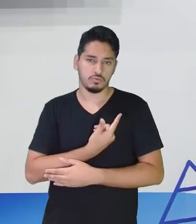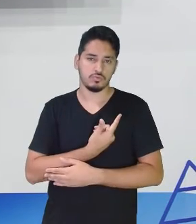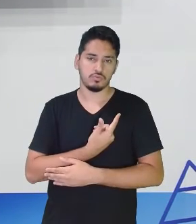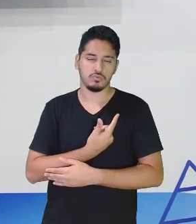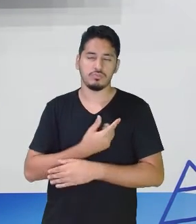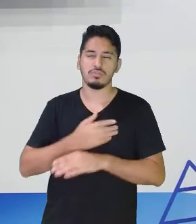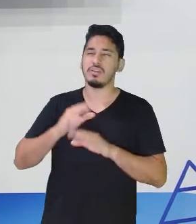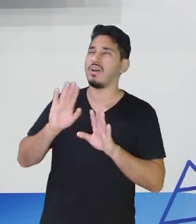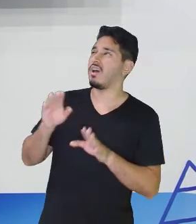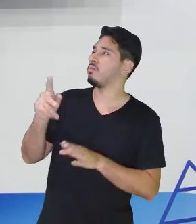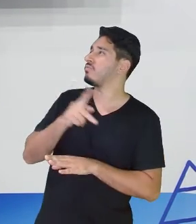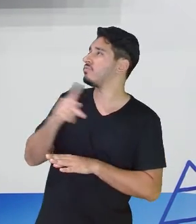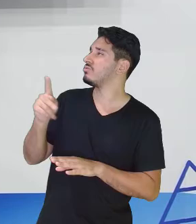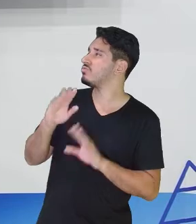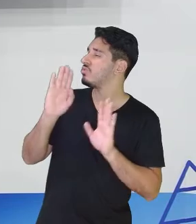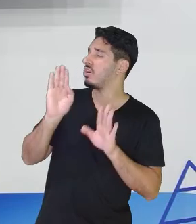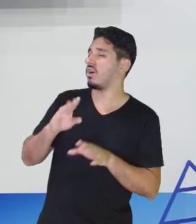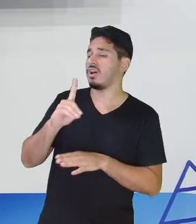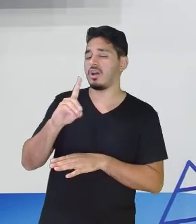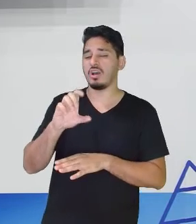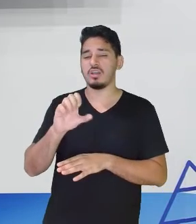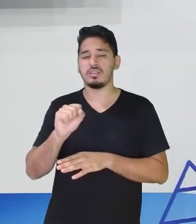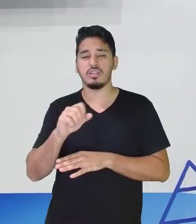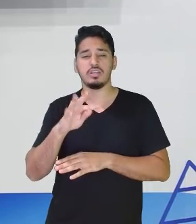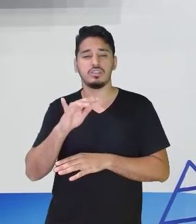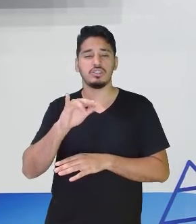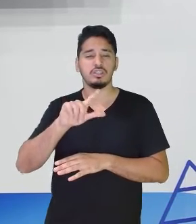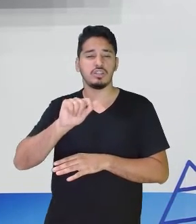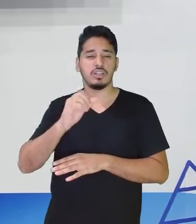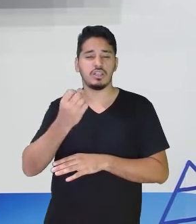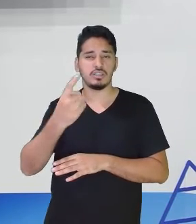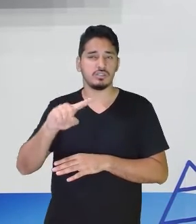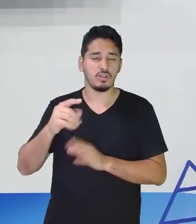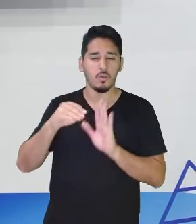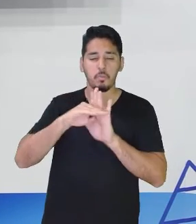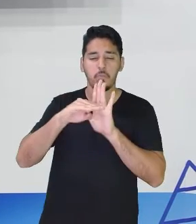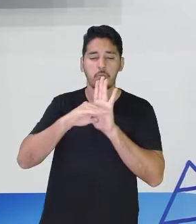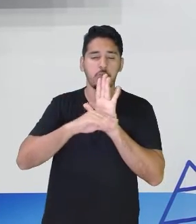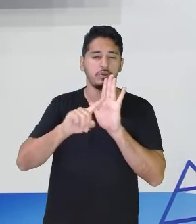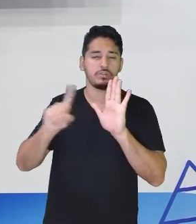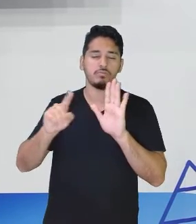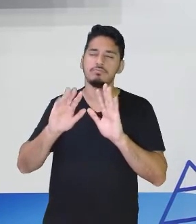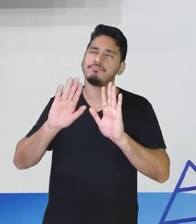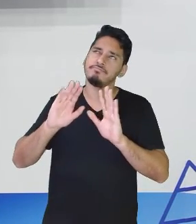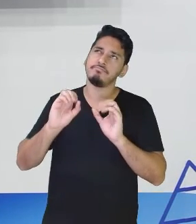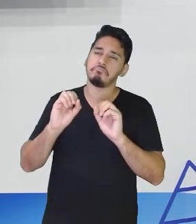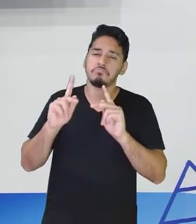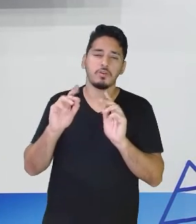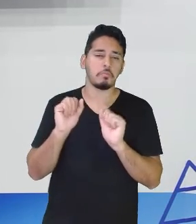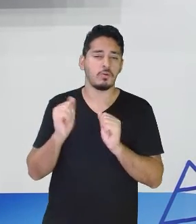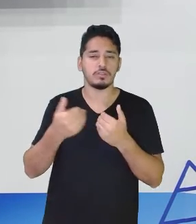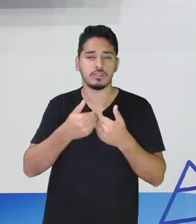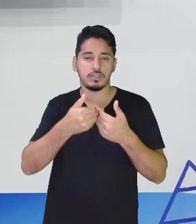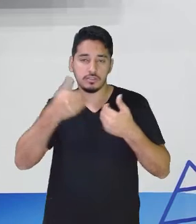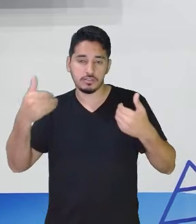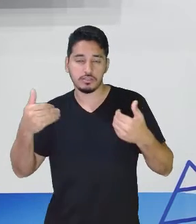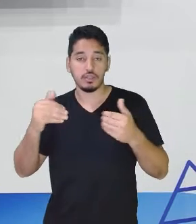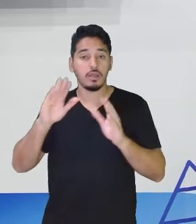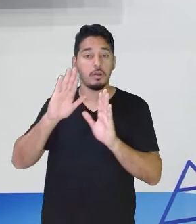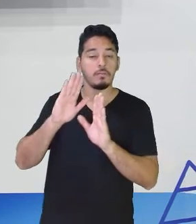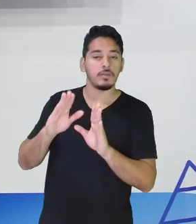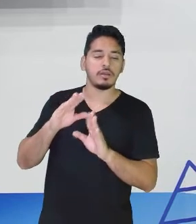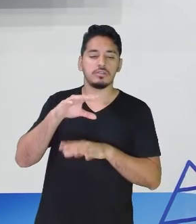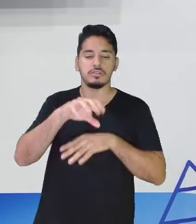Ah, professora, a destilação fracionada não. Pois é, talvez essa seja uma exceção. Mas